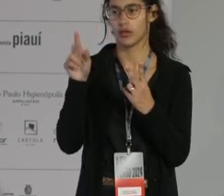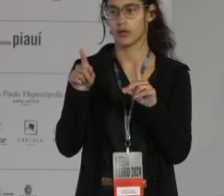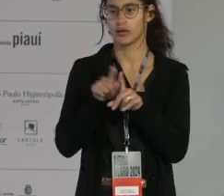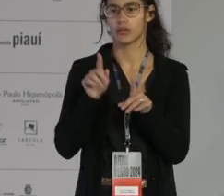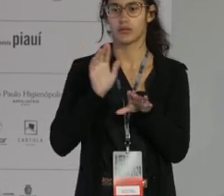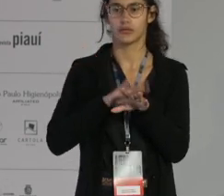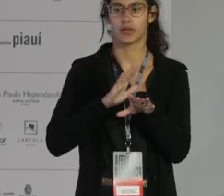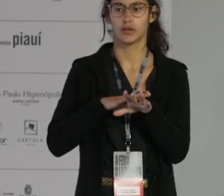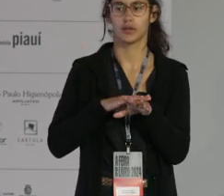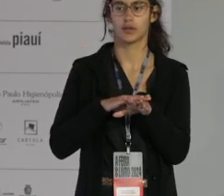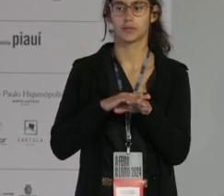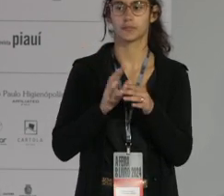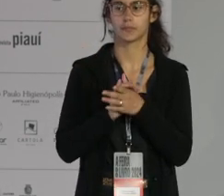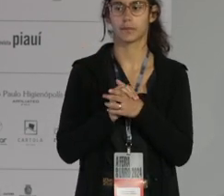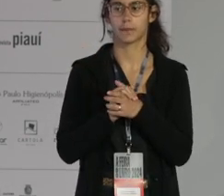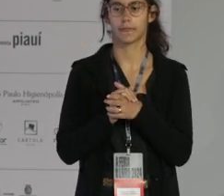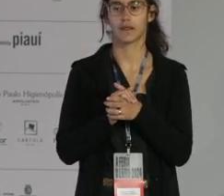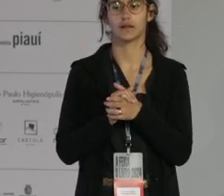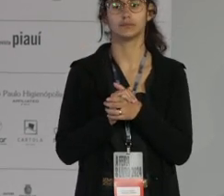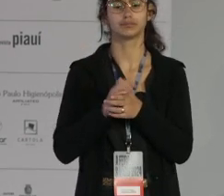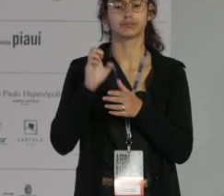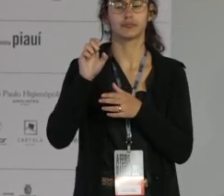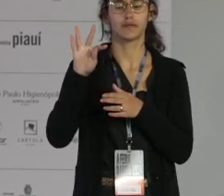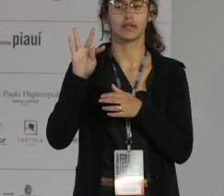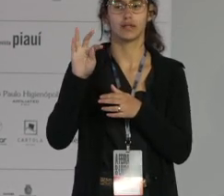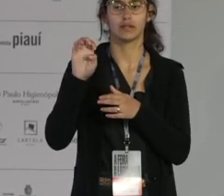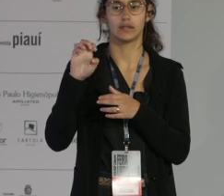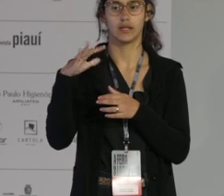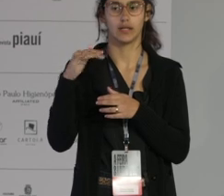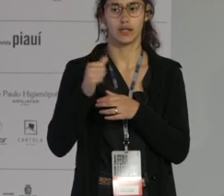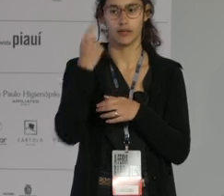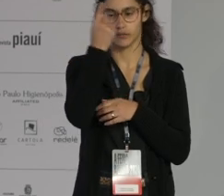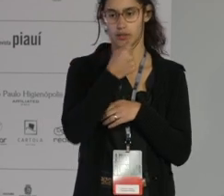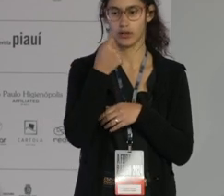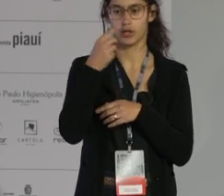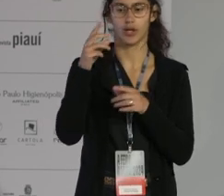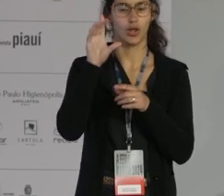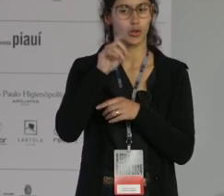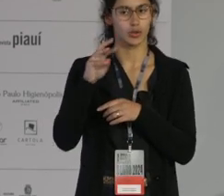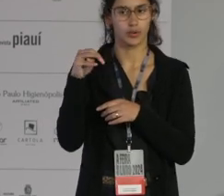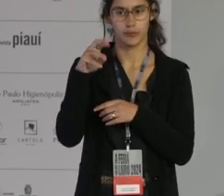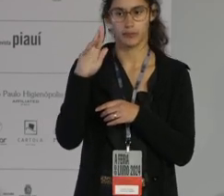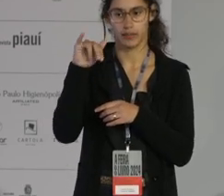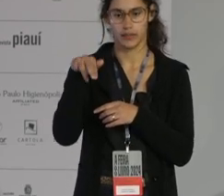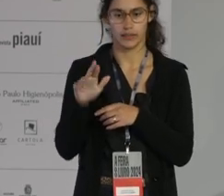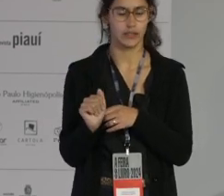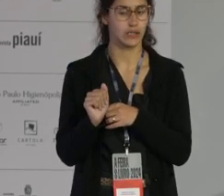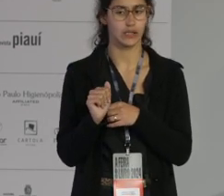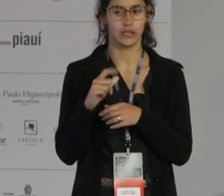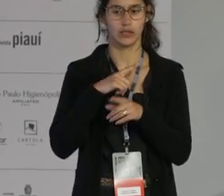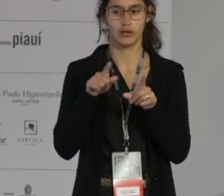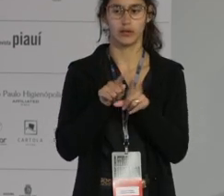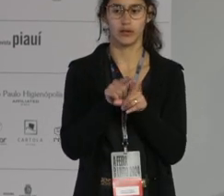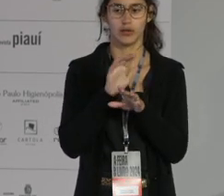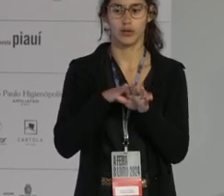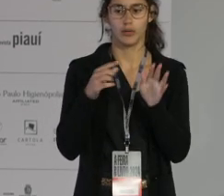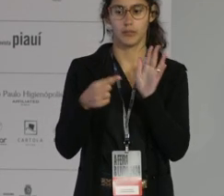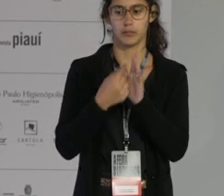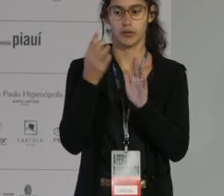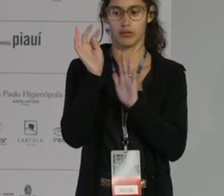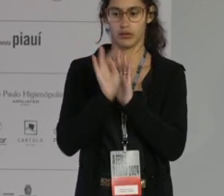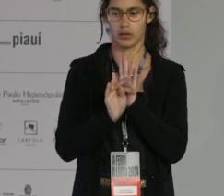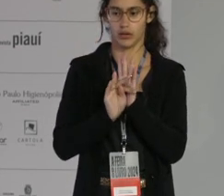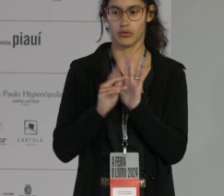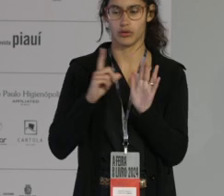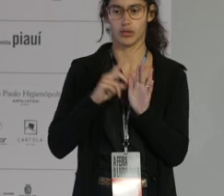justamente a esteta, né, facial, que é a doutora Marina, ela diz, o primeiro trecho